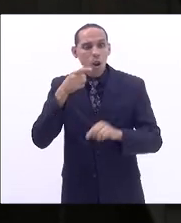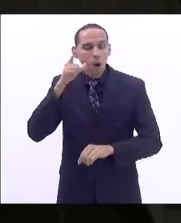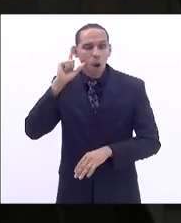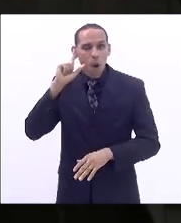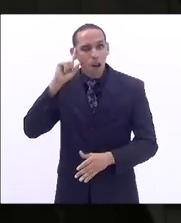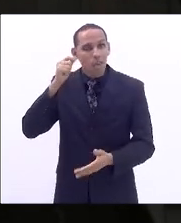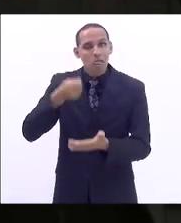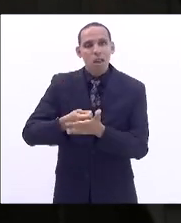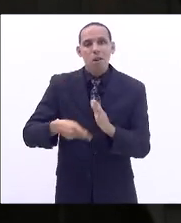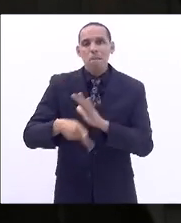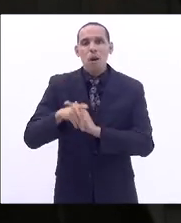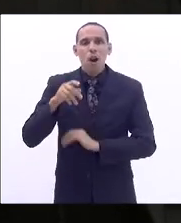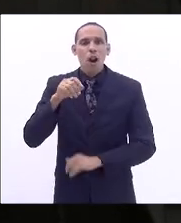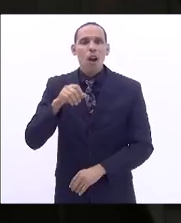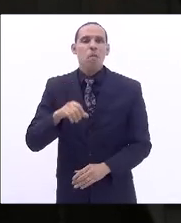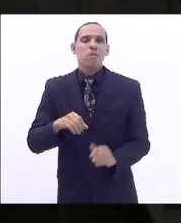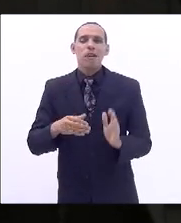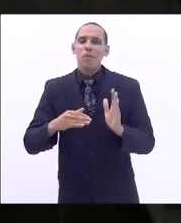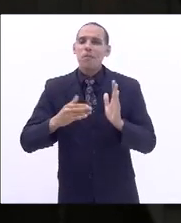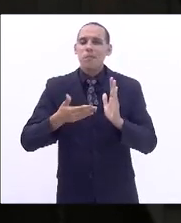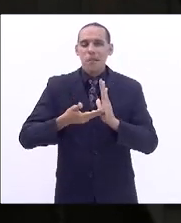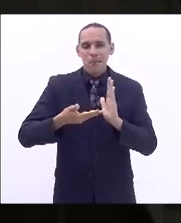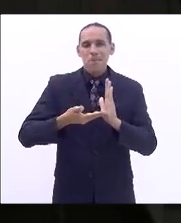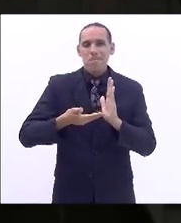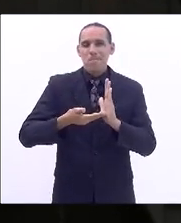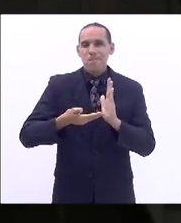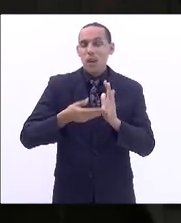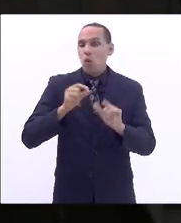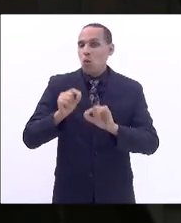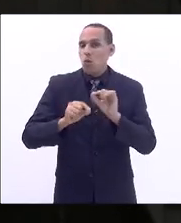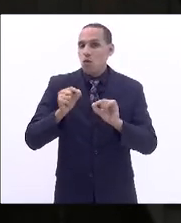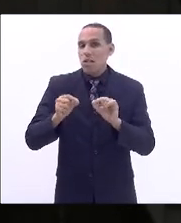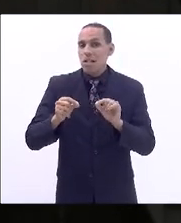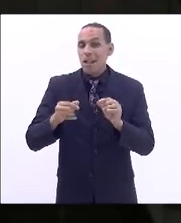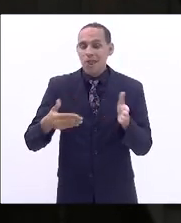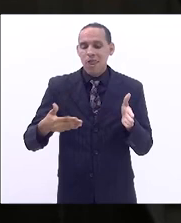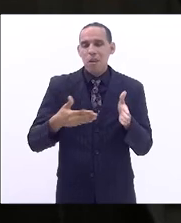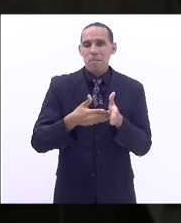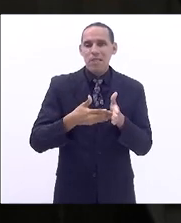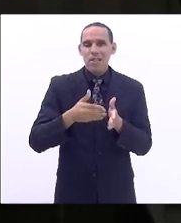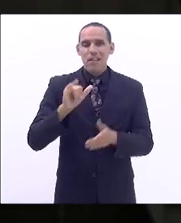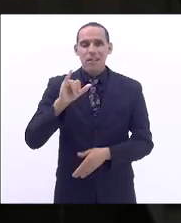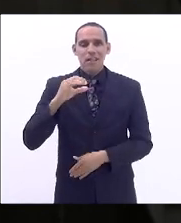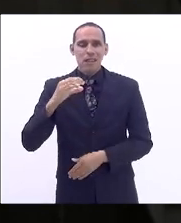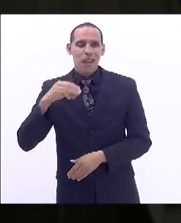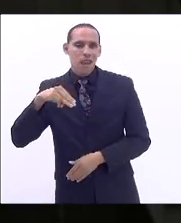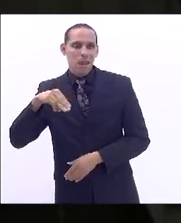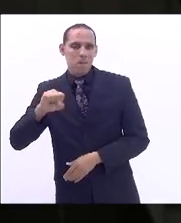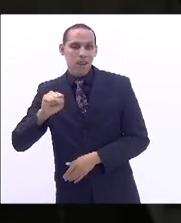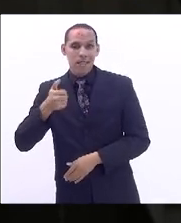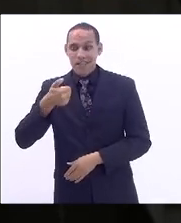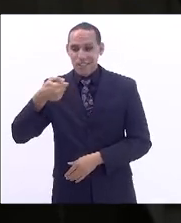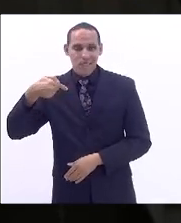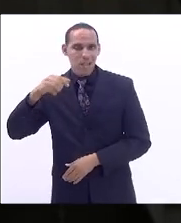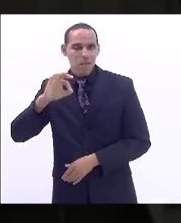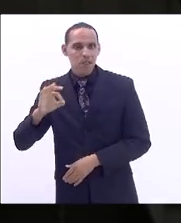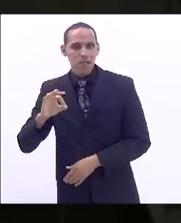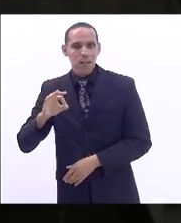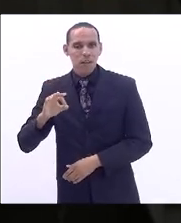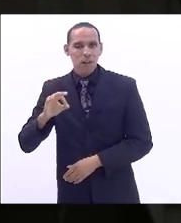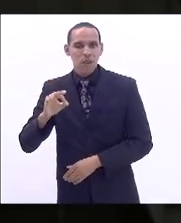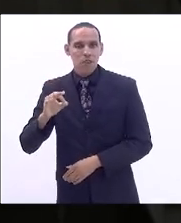é pelo senado federal delimitar em 17 por centro o ICMS é de